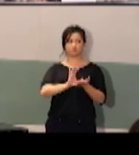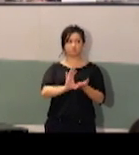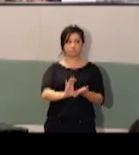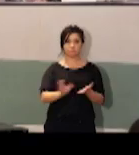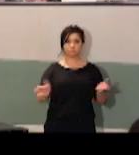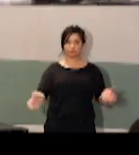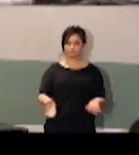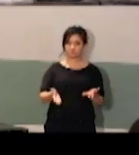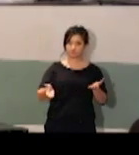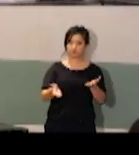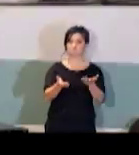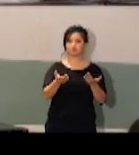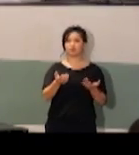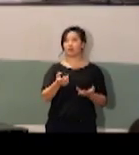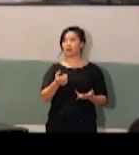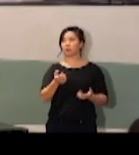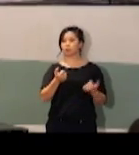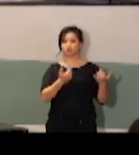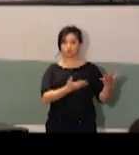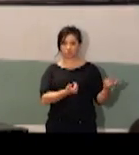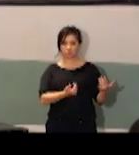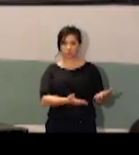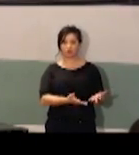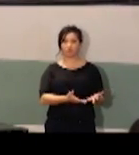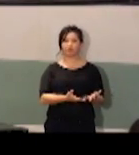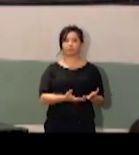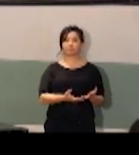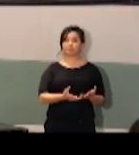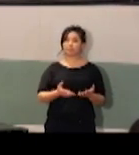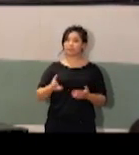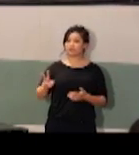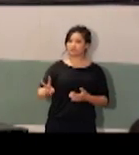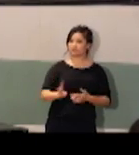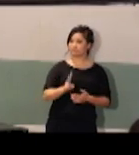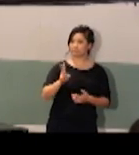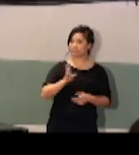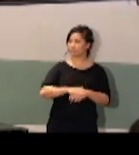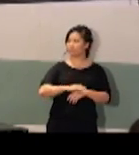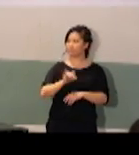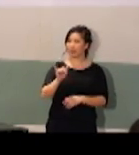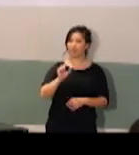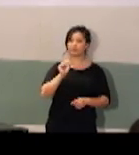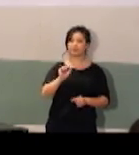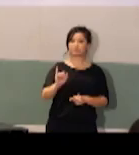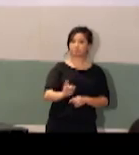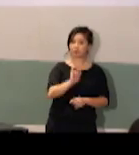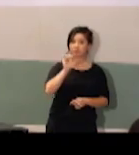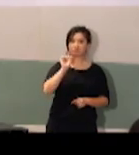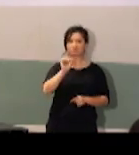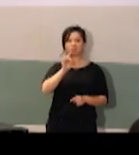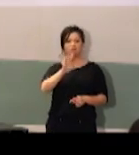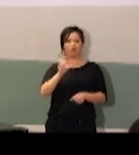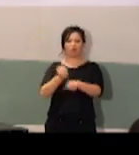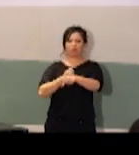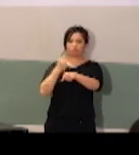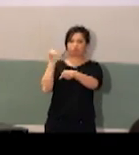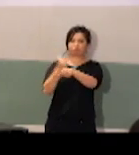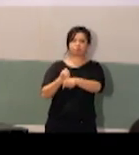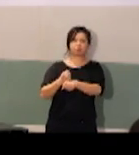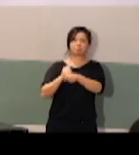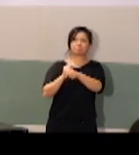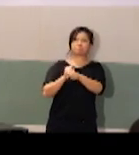investimento que é feito em obras faraônicas. Obras que muitas vezes não têm a utilidade para